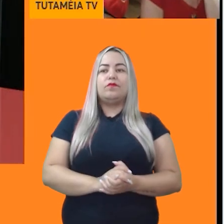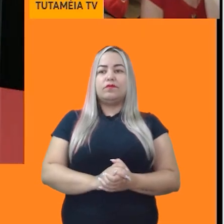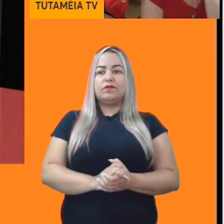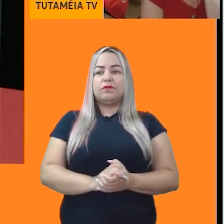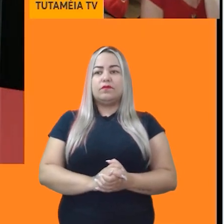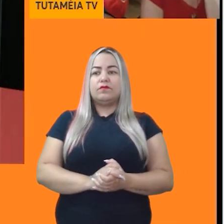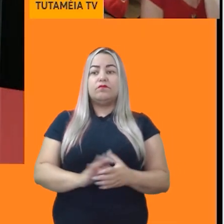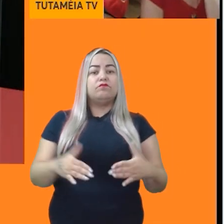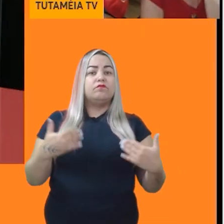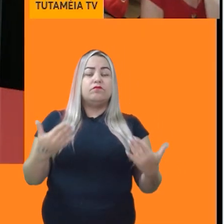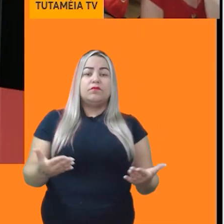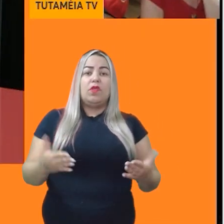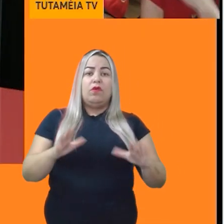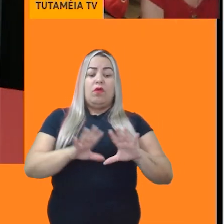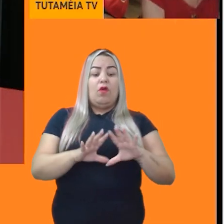poder